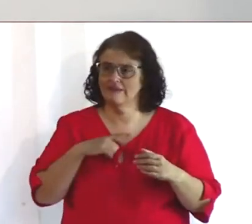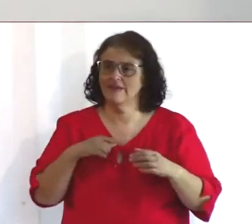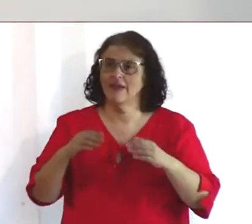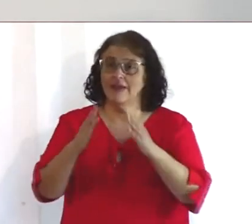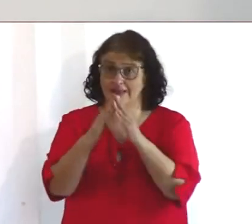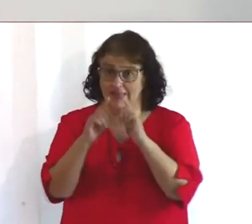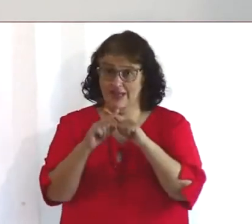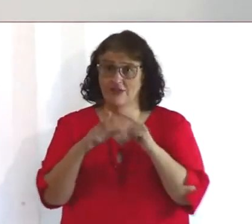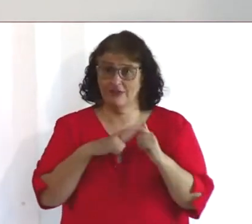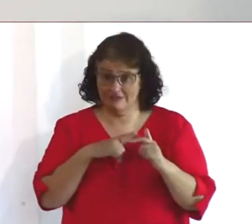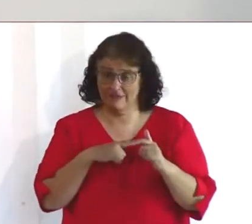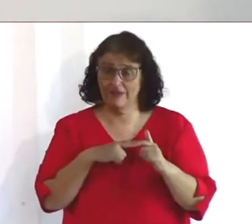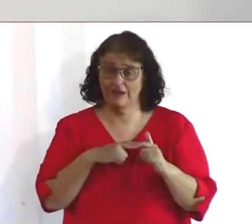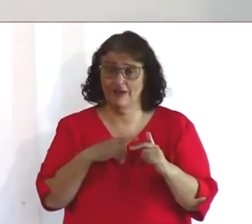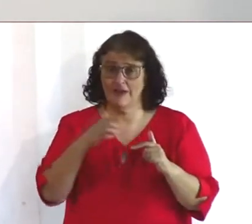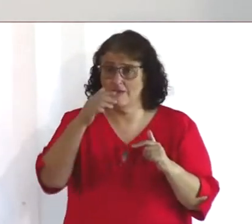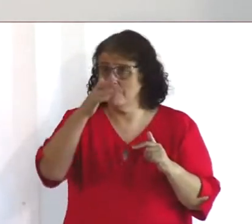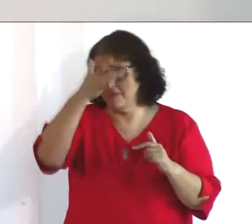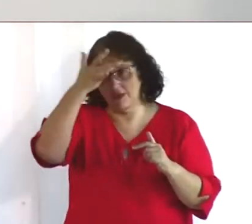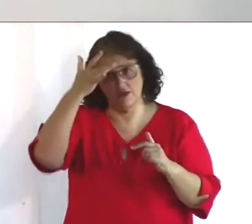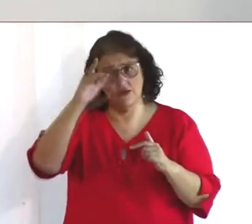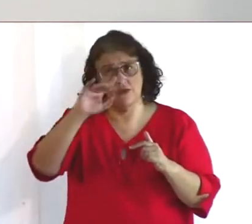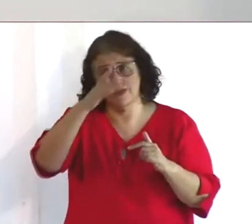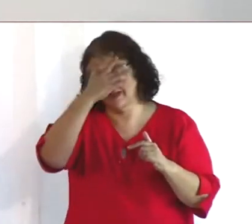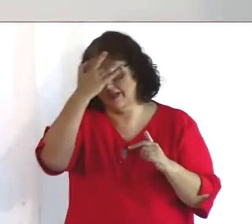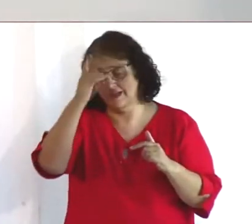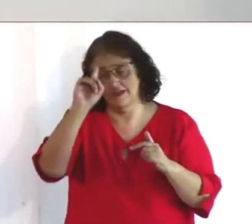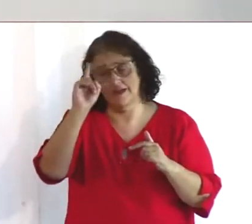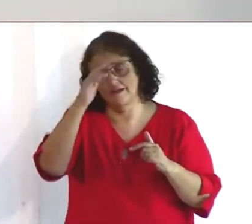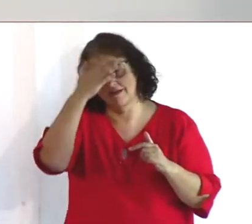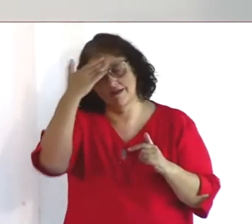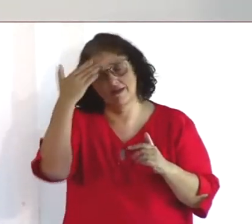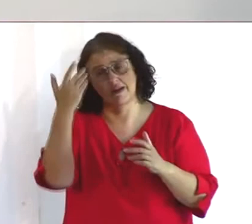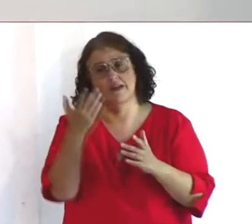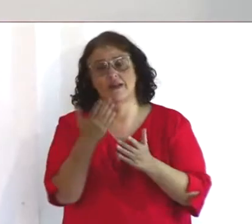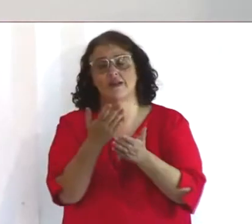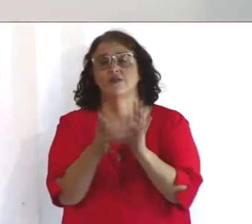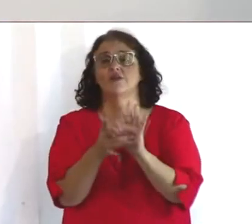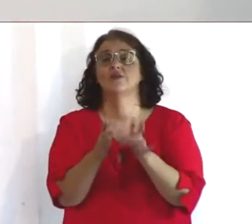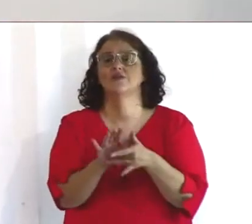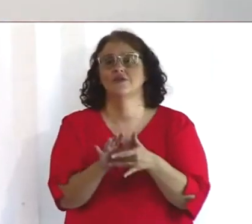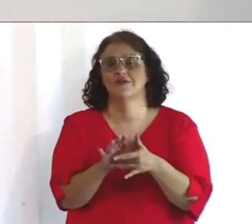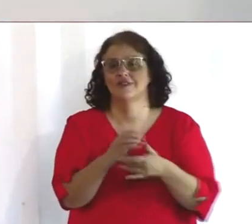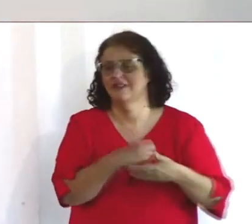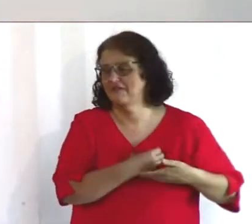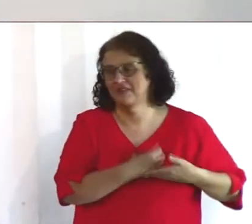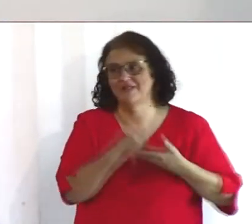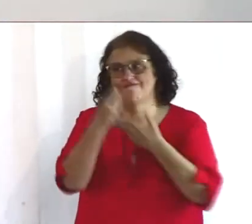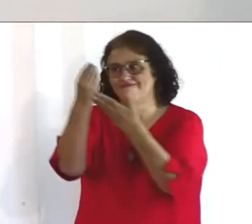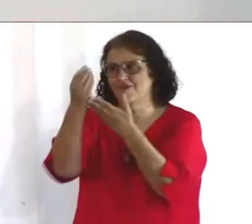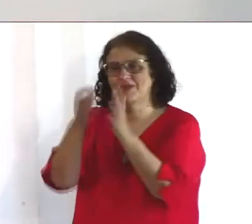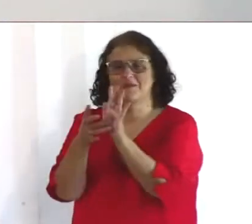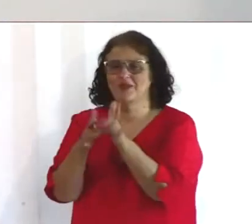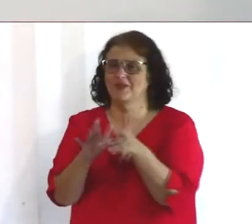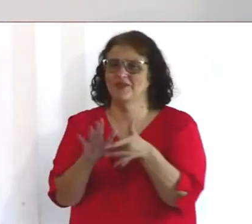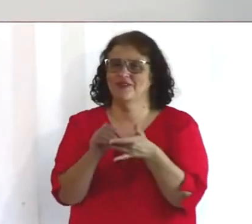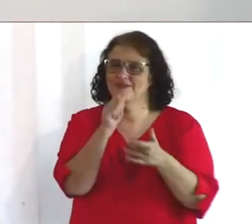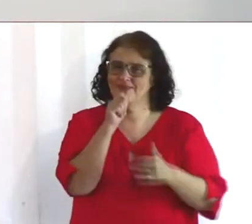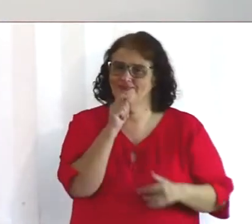A minha palavra aos crentes é de conforto, de consolo, de graça. A minha palavra aos descrentes é de